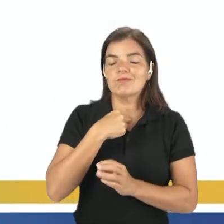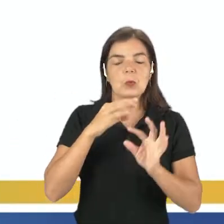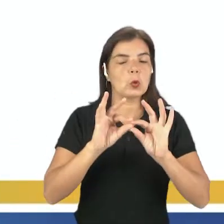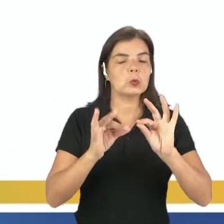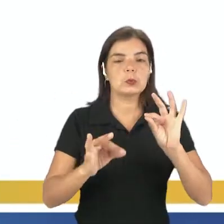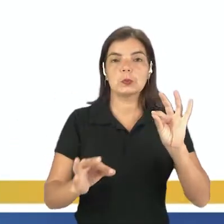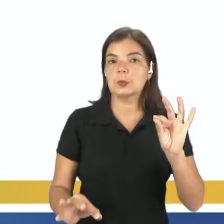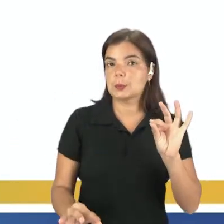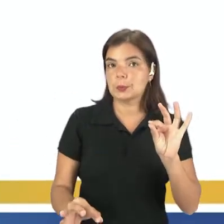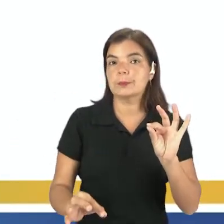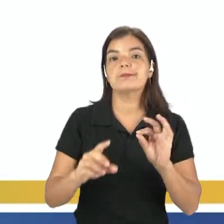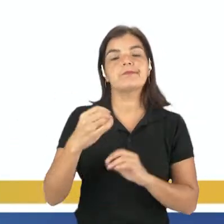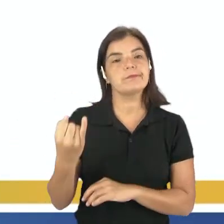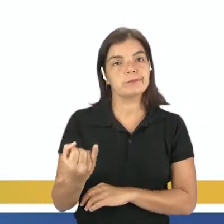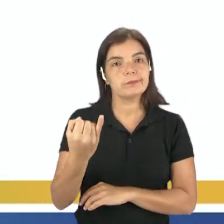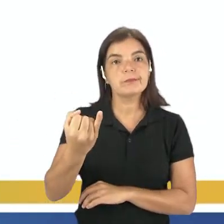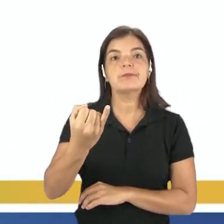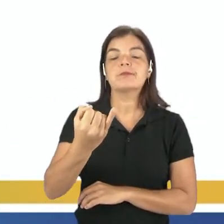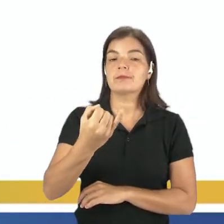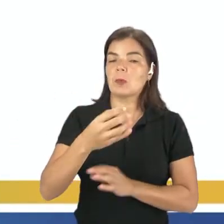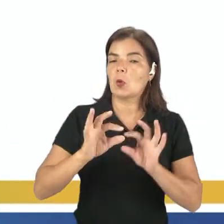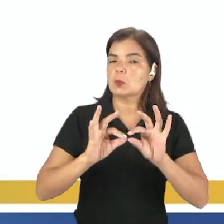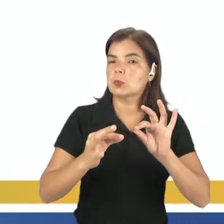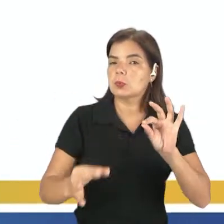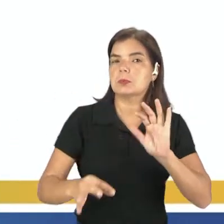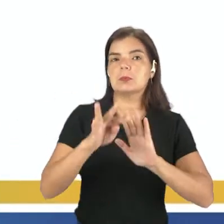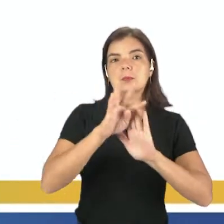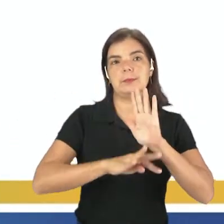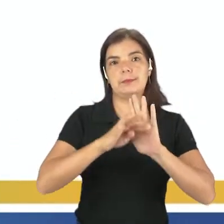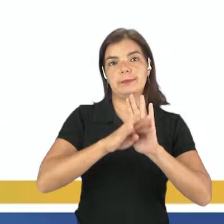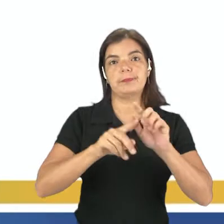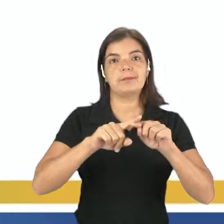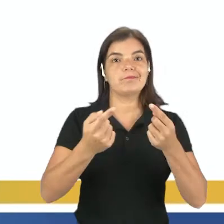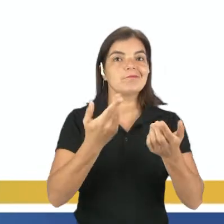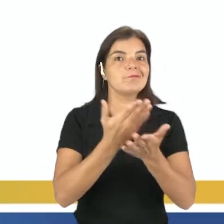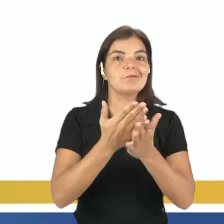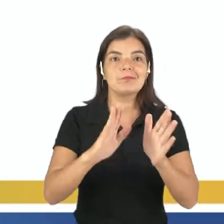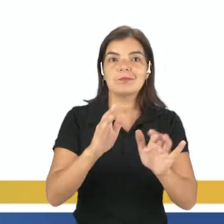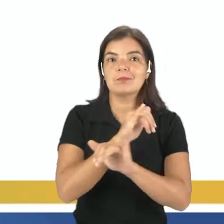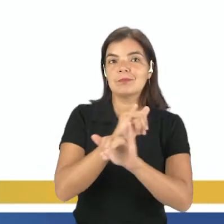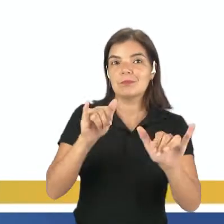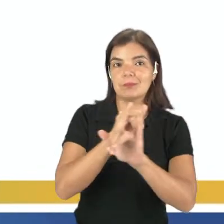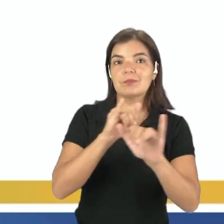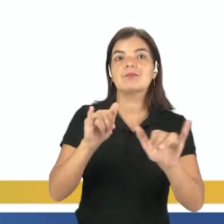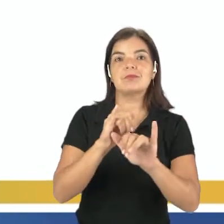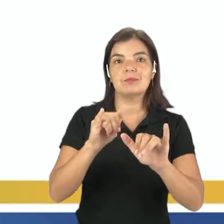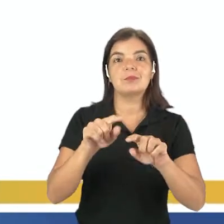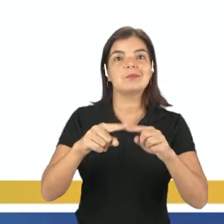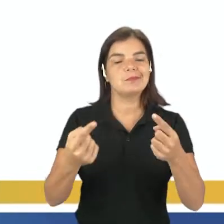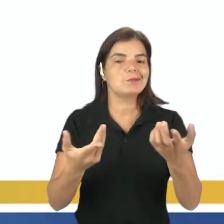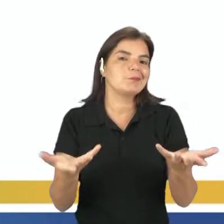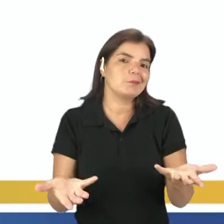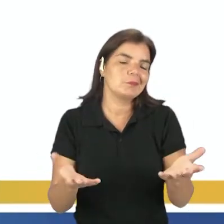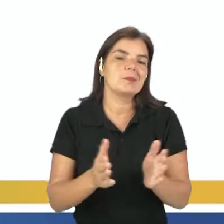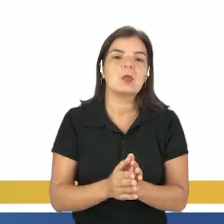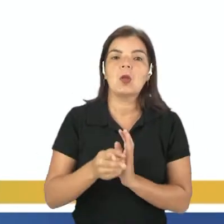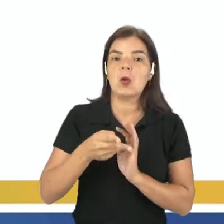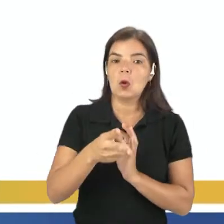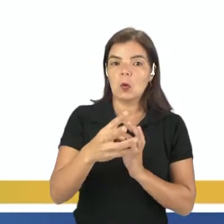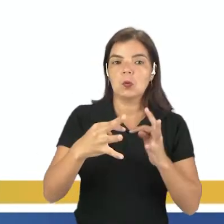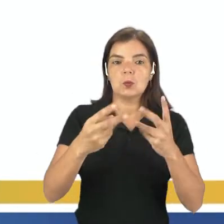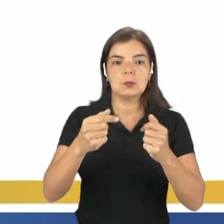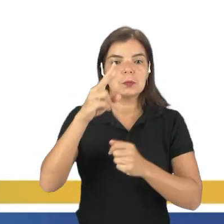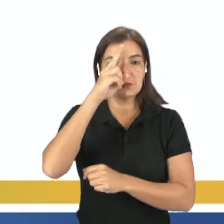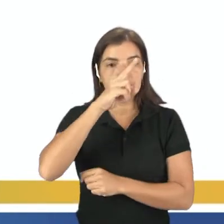muito longa. O ideal é que não prolongue o texto, para que não acabe dando informações demais e, sem querer, conte toda a